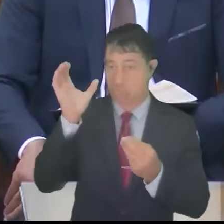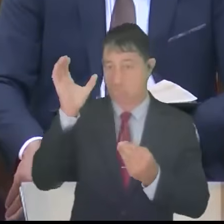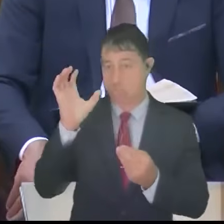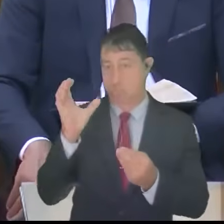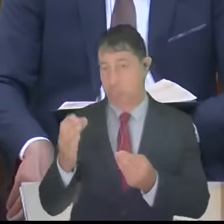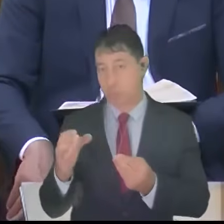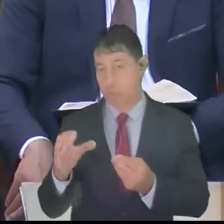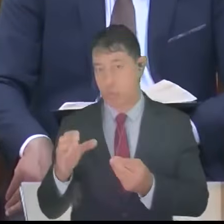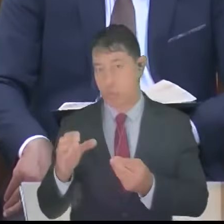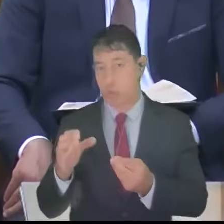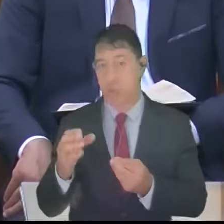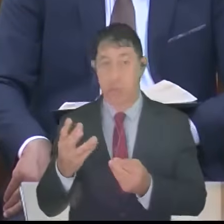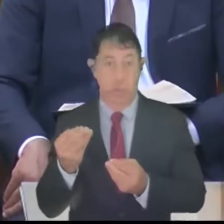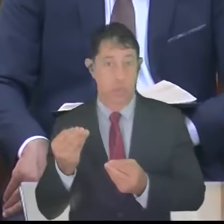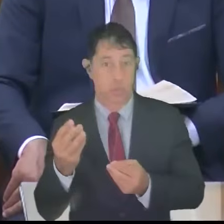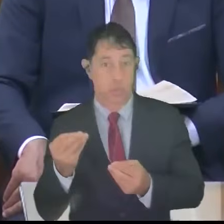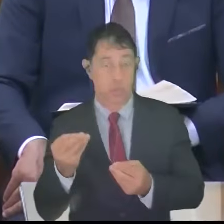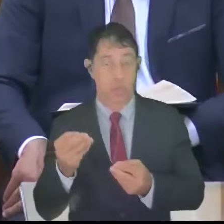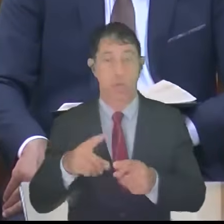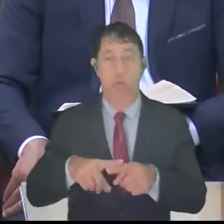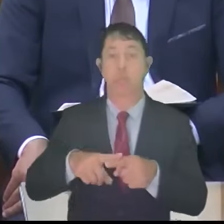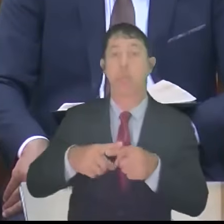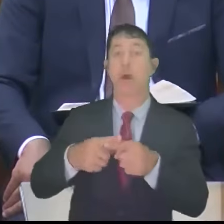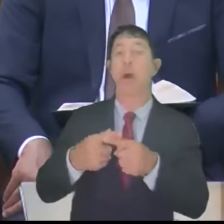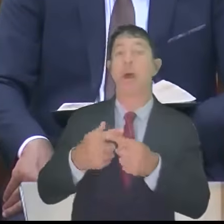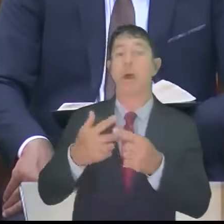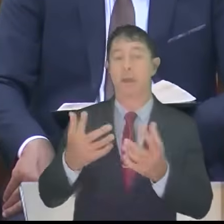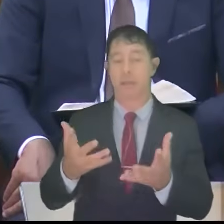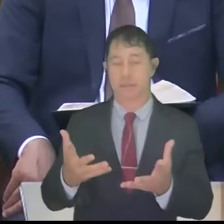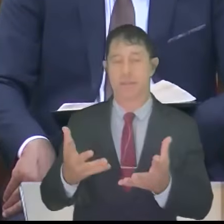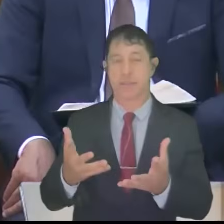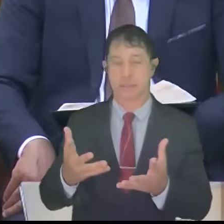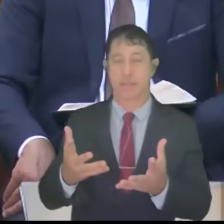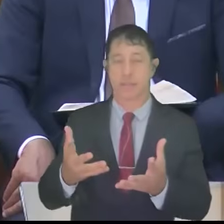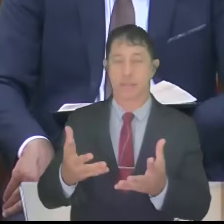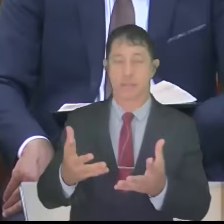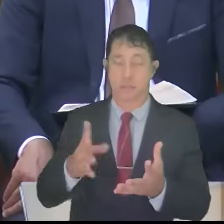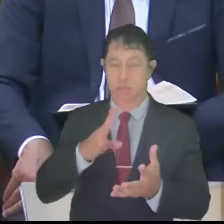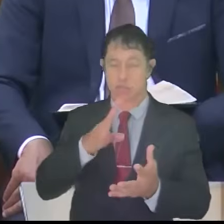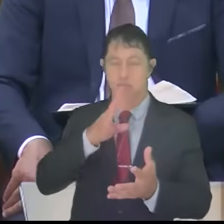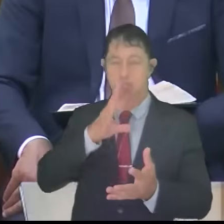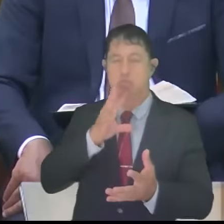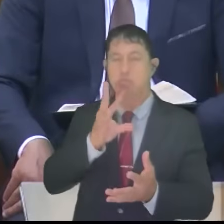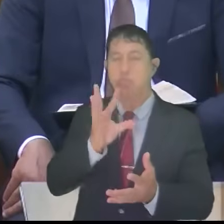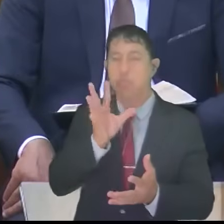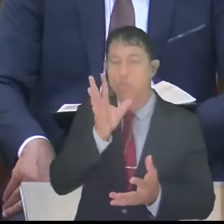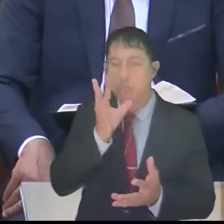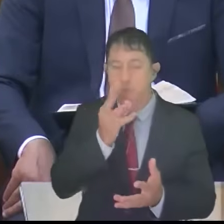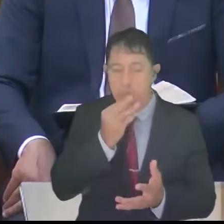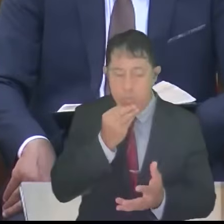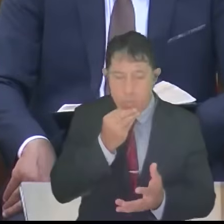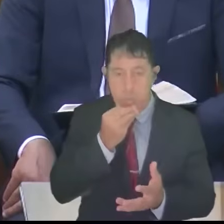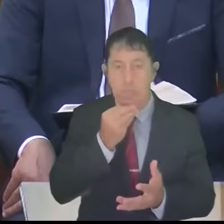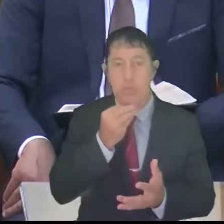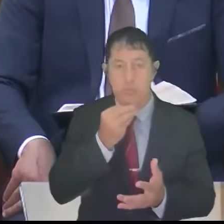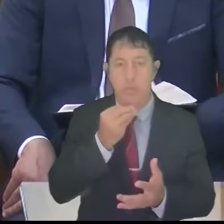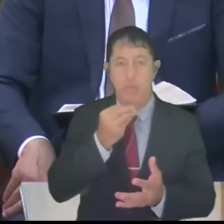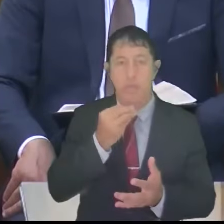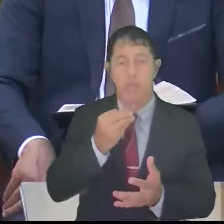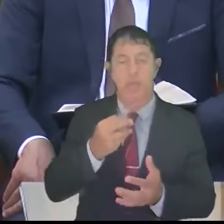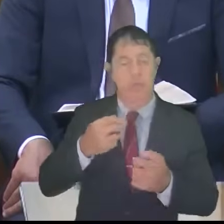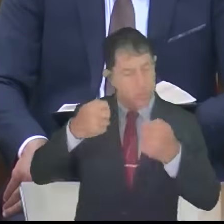Aleluia! A ciência não é para lhe afastar de Deus. O conhecimento não é para tornar você soberbo.